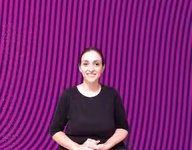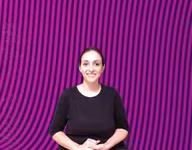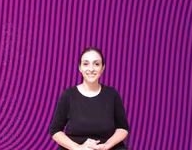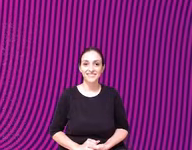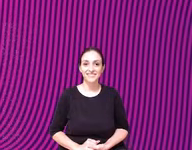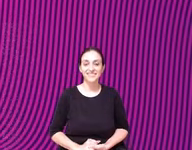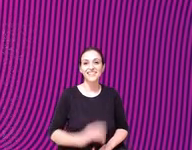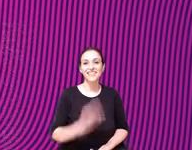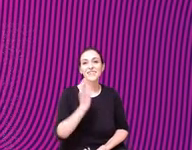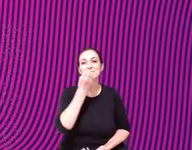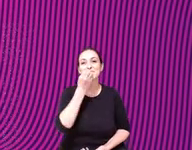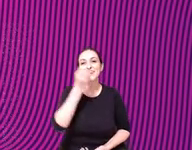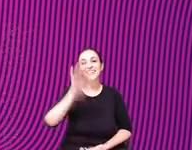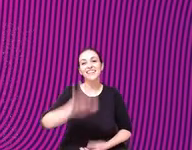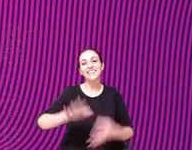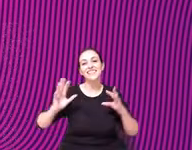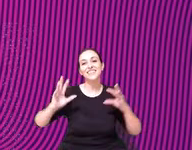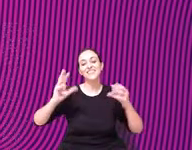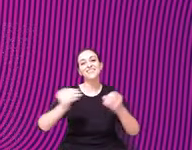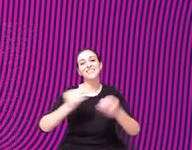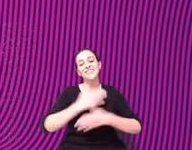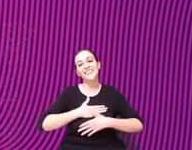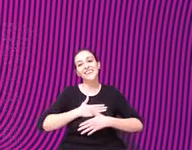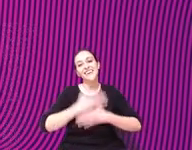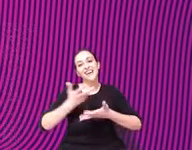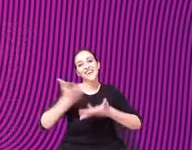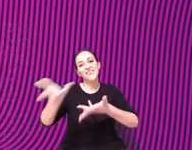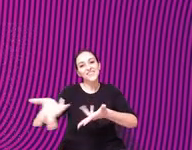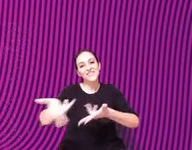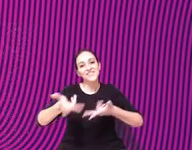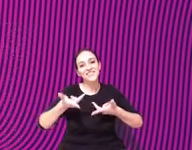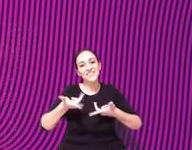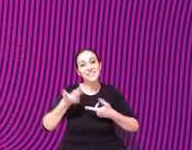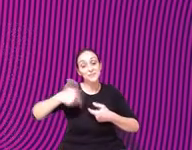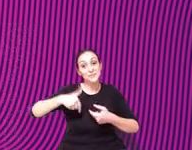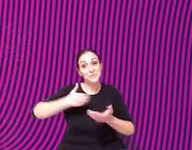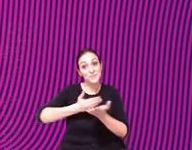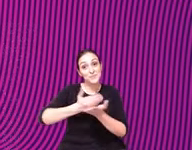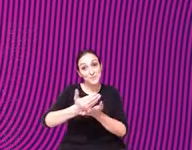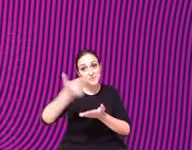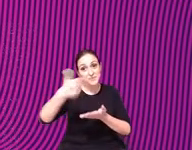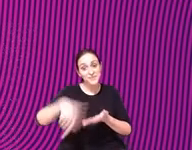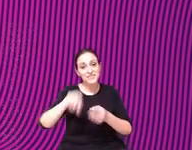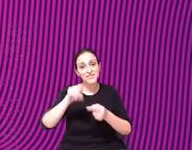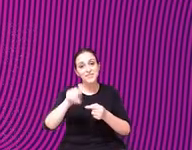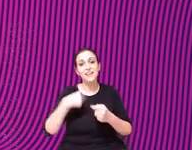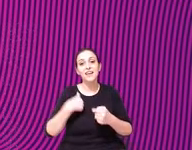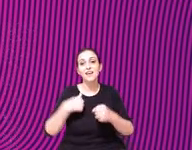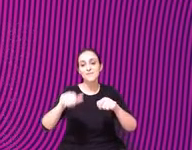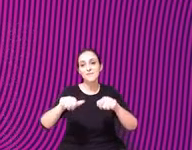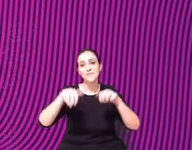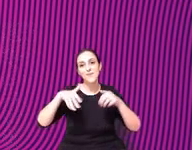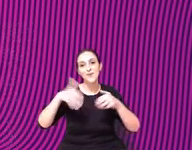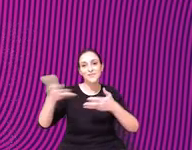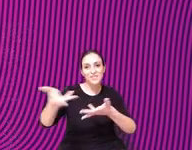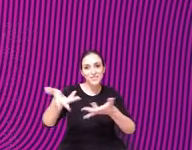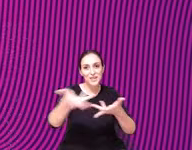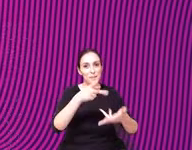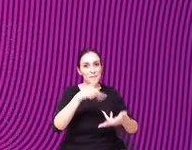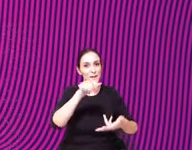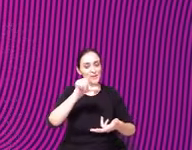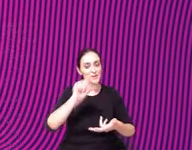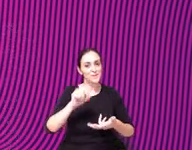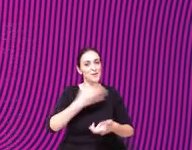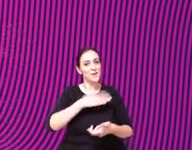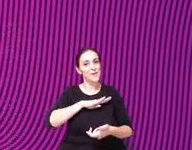Boa tarde a todos. Eu gostaria de convidá-los para iniciar novamente e o Paulo vai estar chamando os nossos colegas que